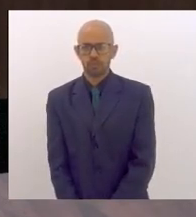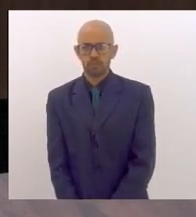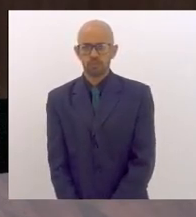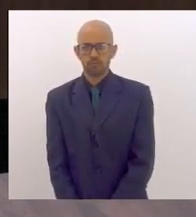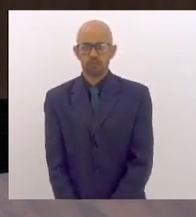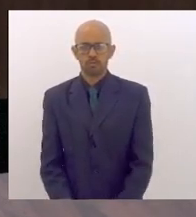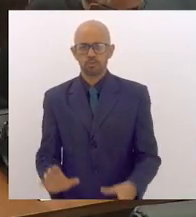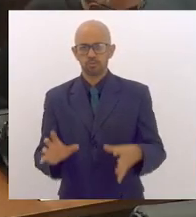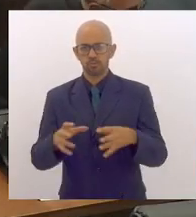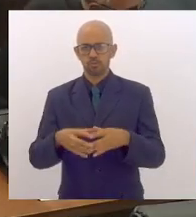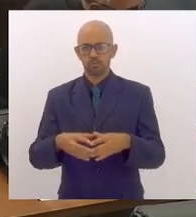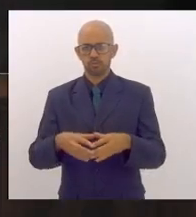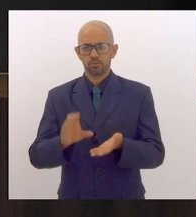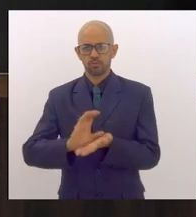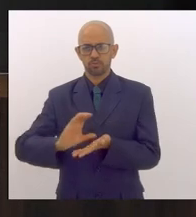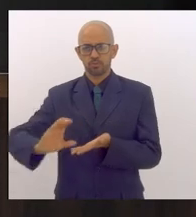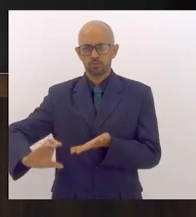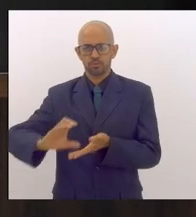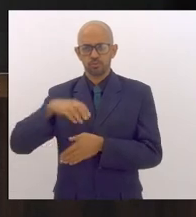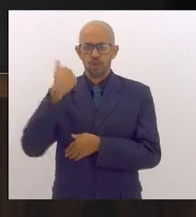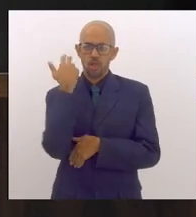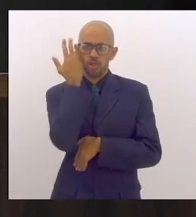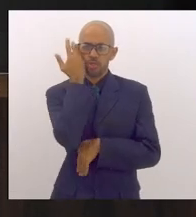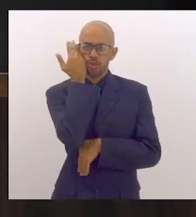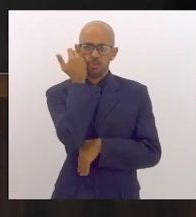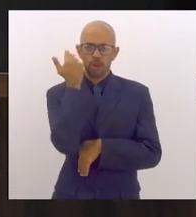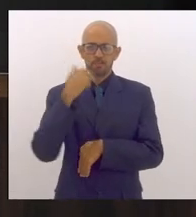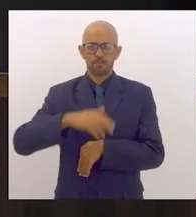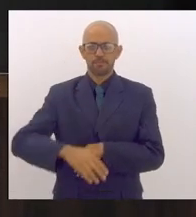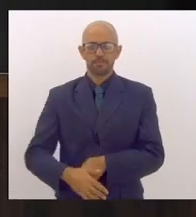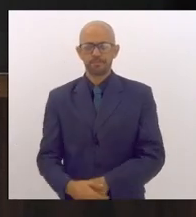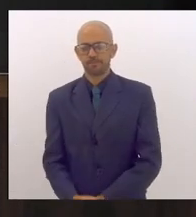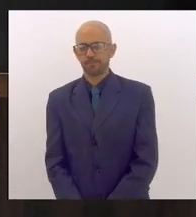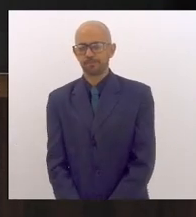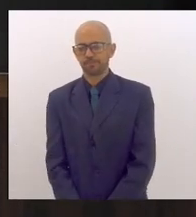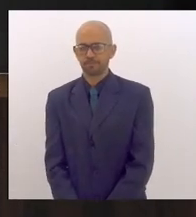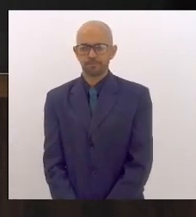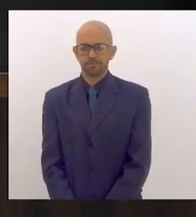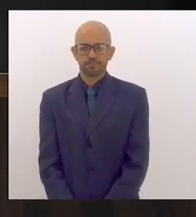Pela Comissão de Orçamento, deputado Eli Omar Coelho.